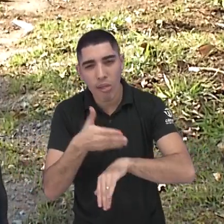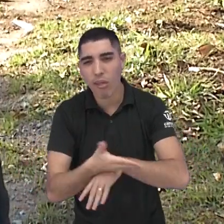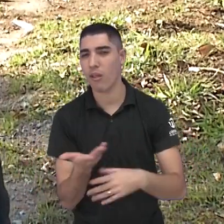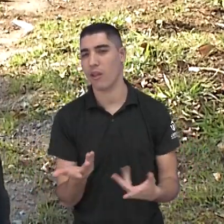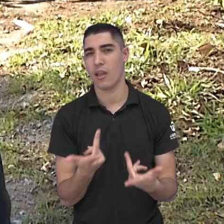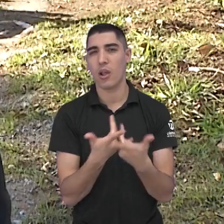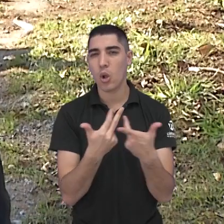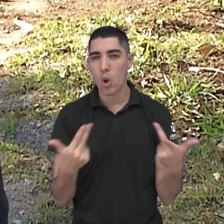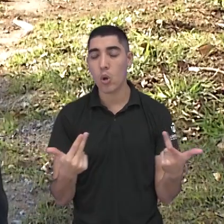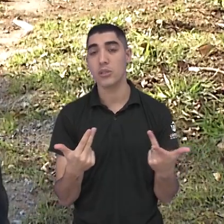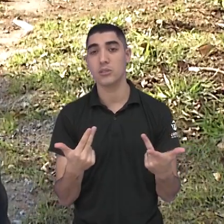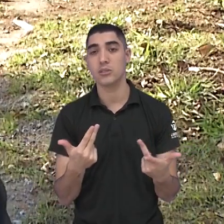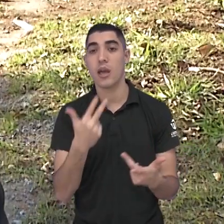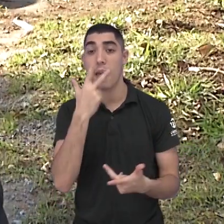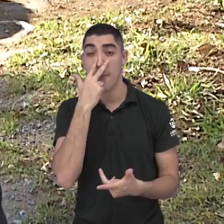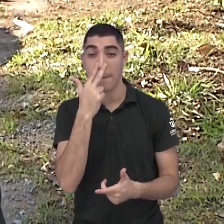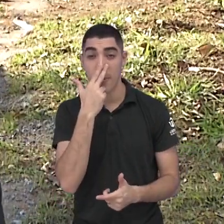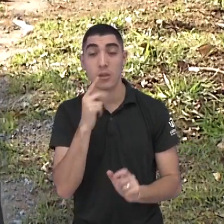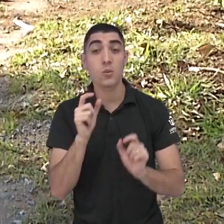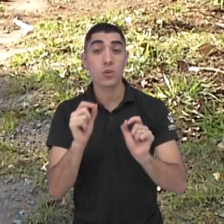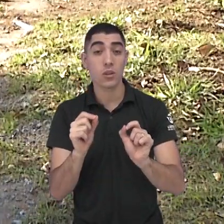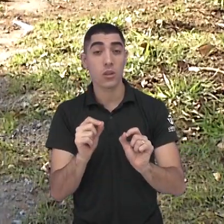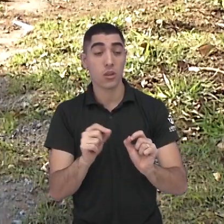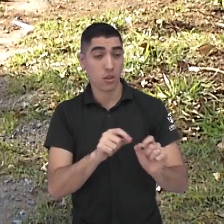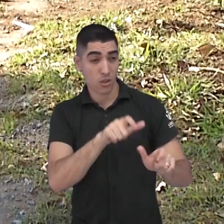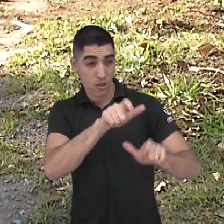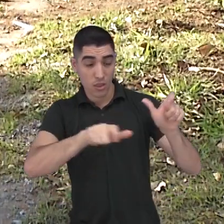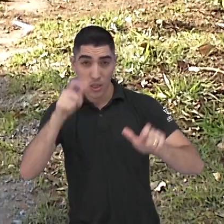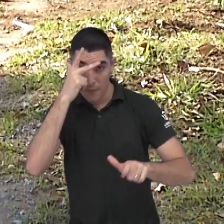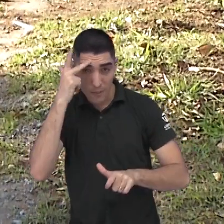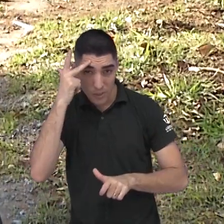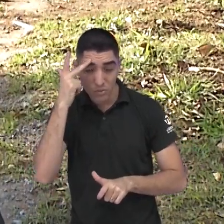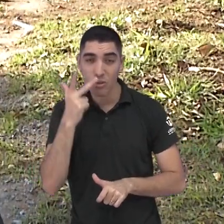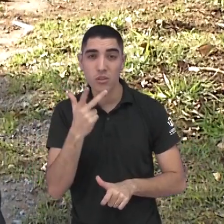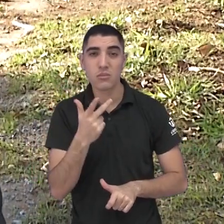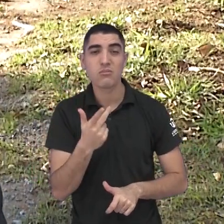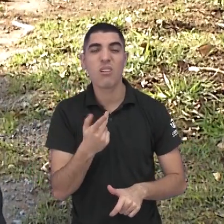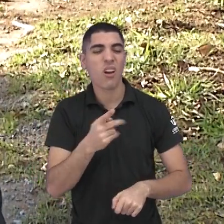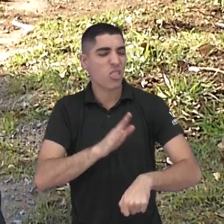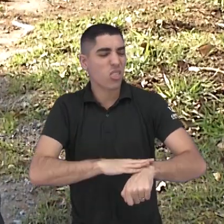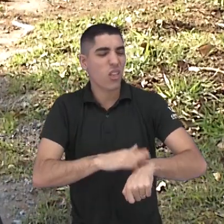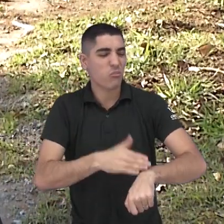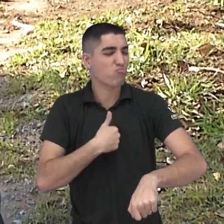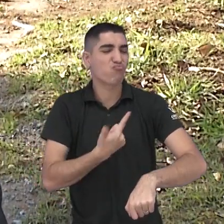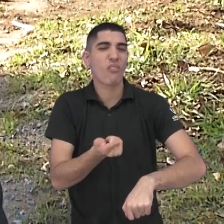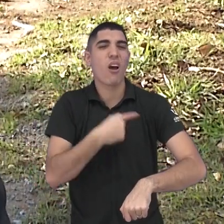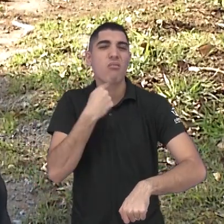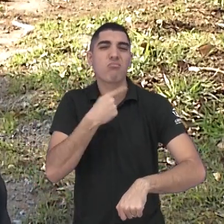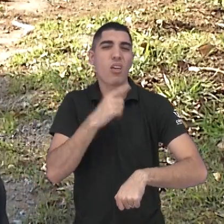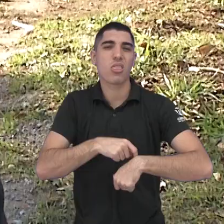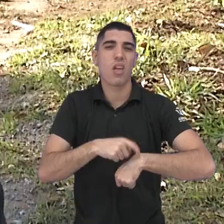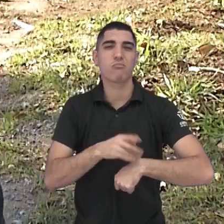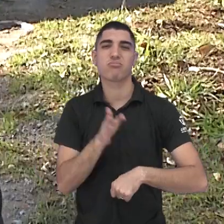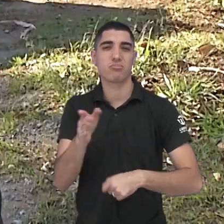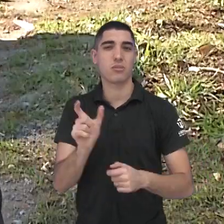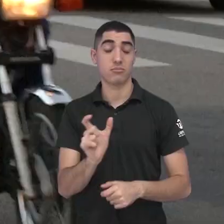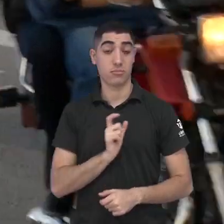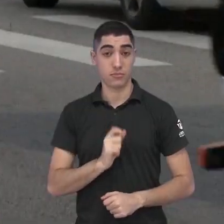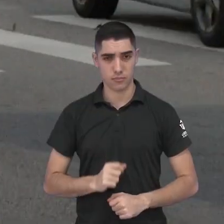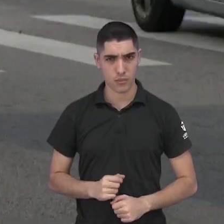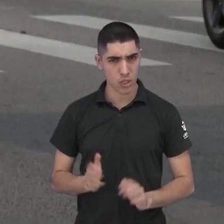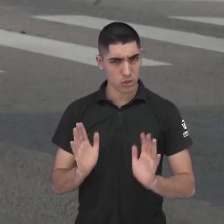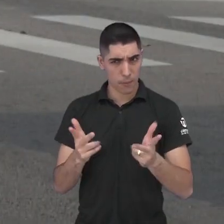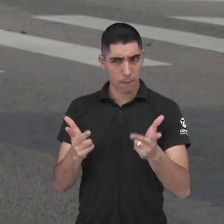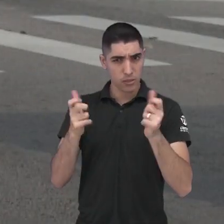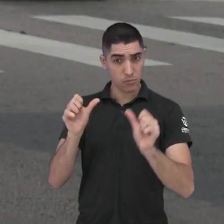tempo, um processo que demanda algumas atitudes que hoje as pessoas não têm mais tempo para poder estar nesse processo.